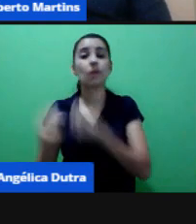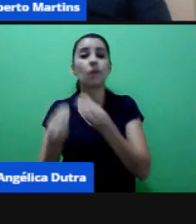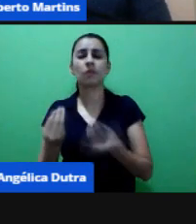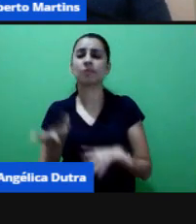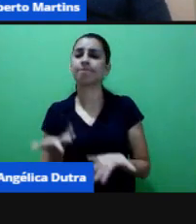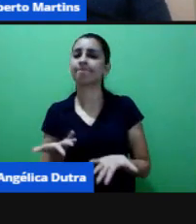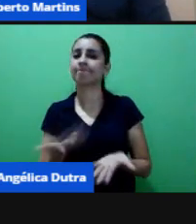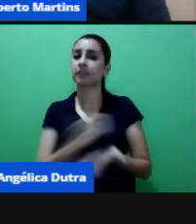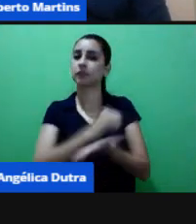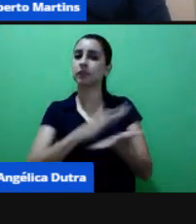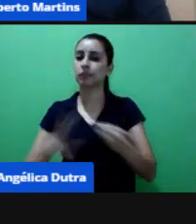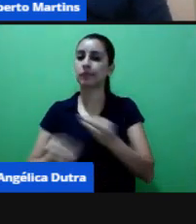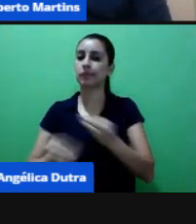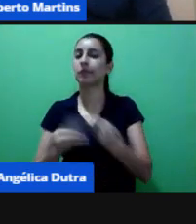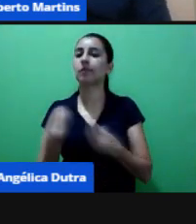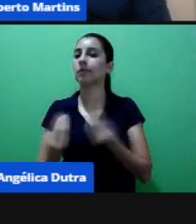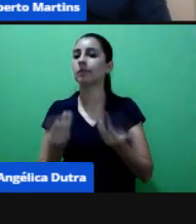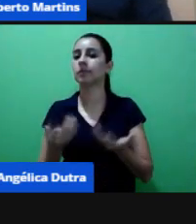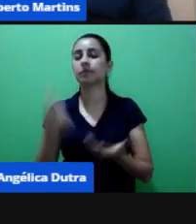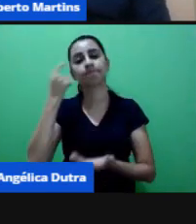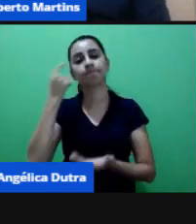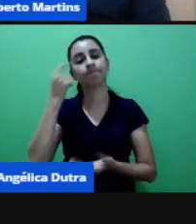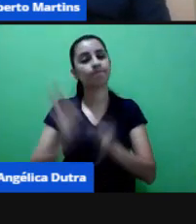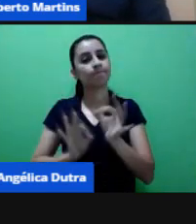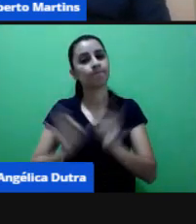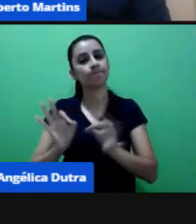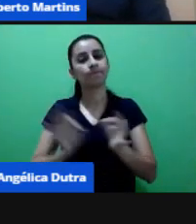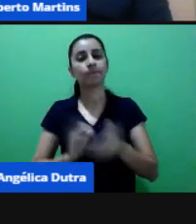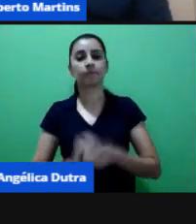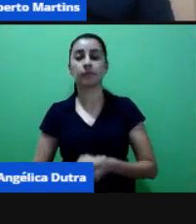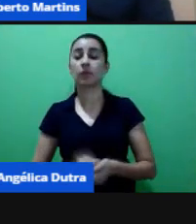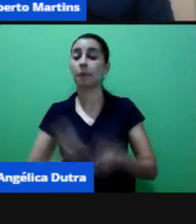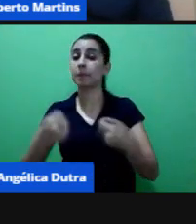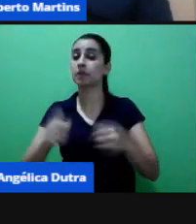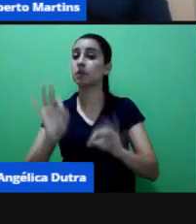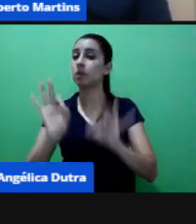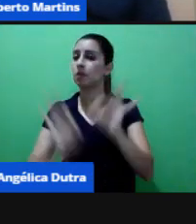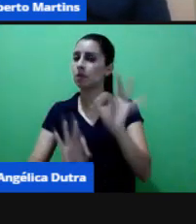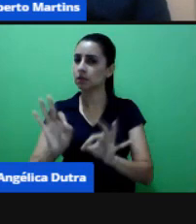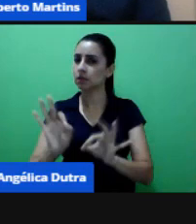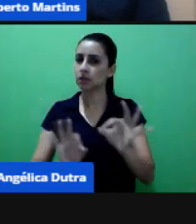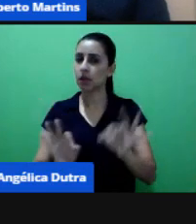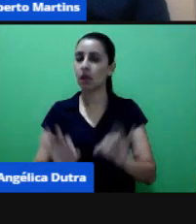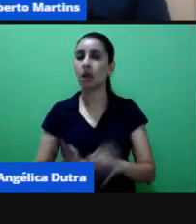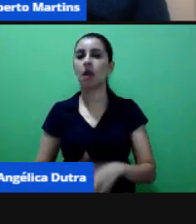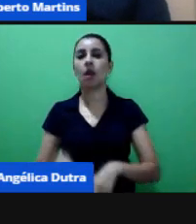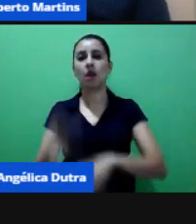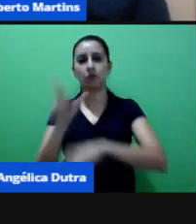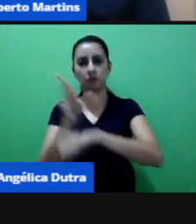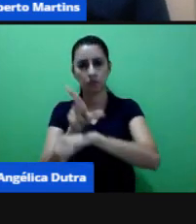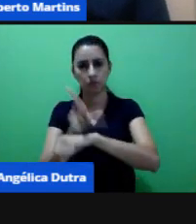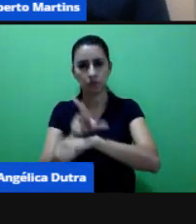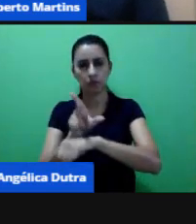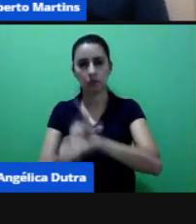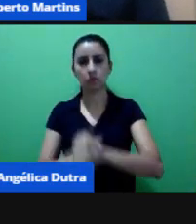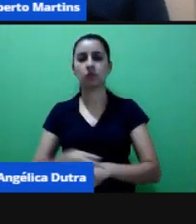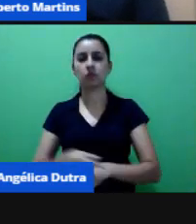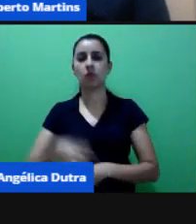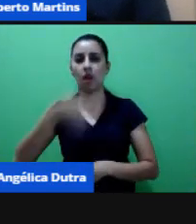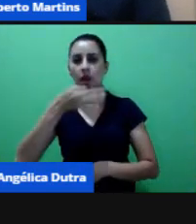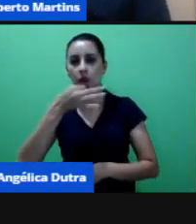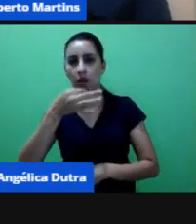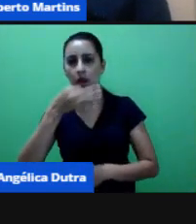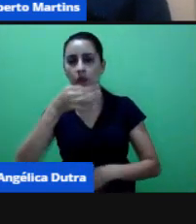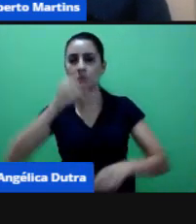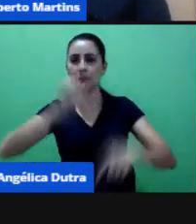complementares desse caderno? Aí temos aí, organizar videoaulas, áudios e